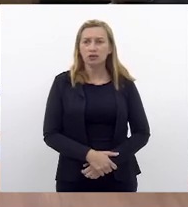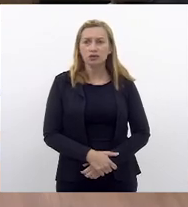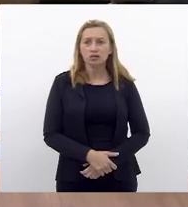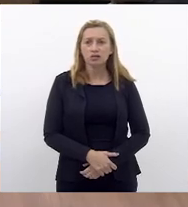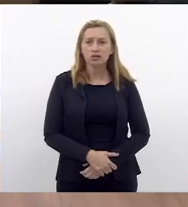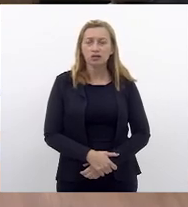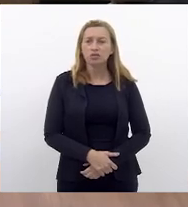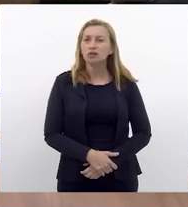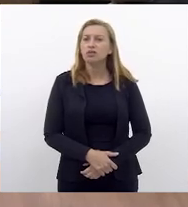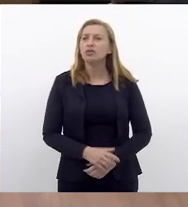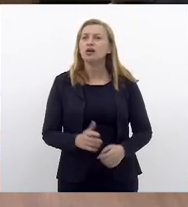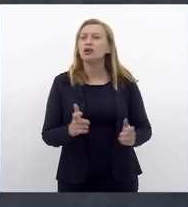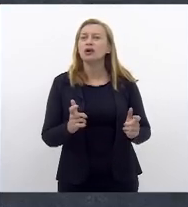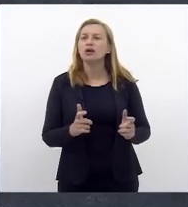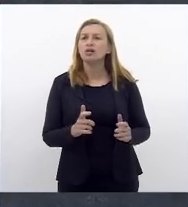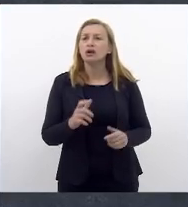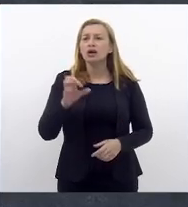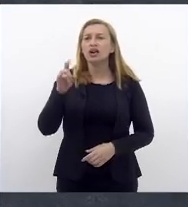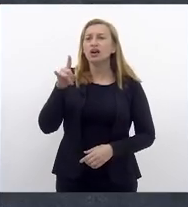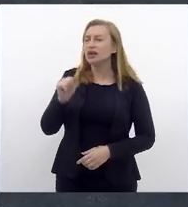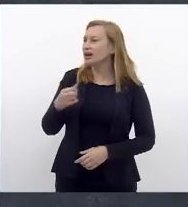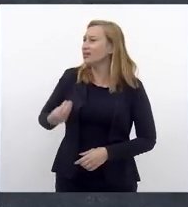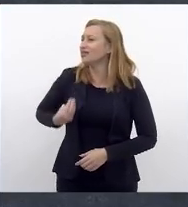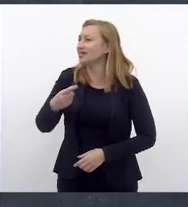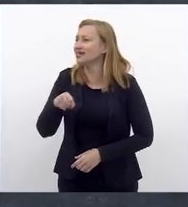Canela esteve aqui? O Canela passou por aqui?